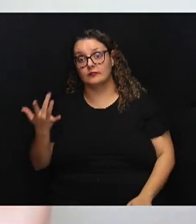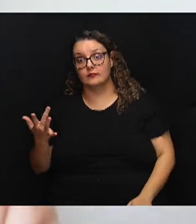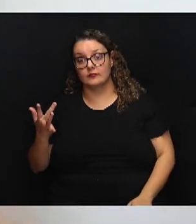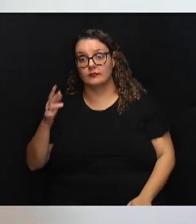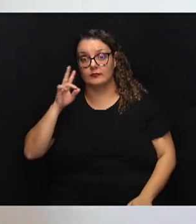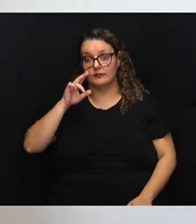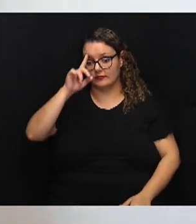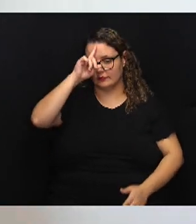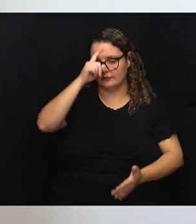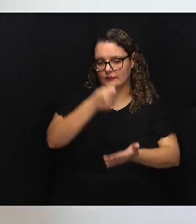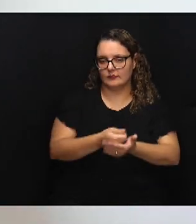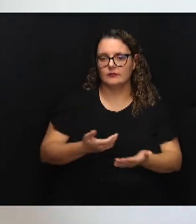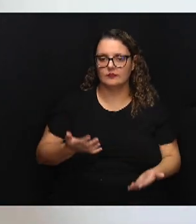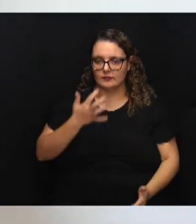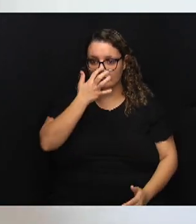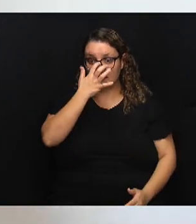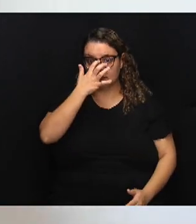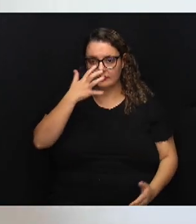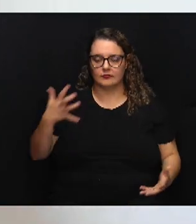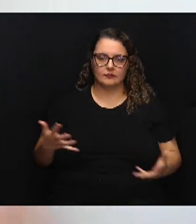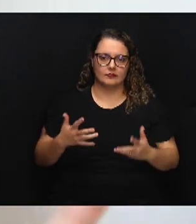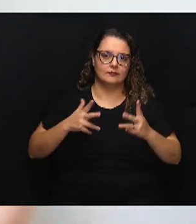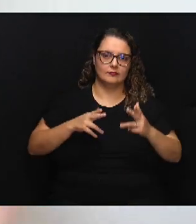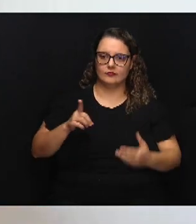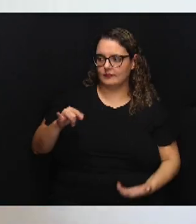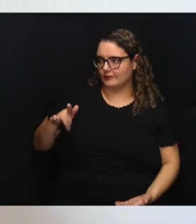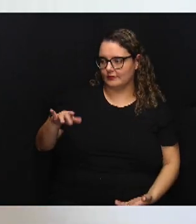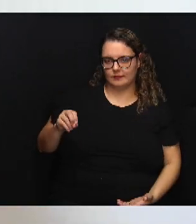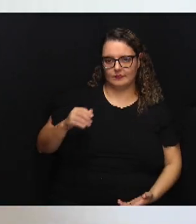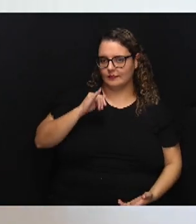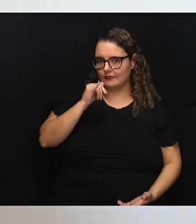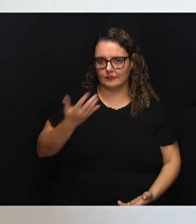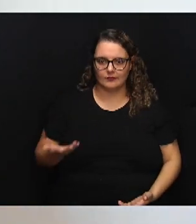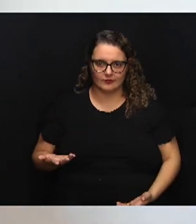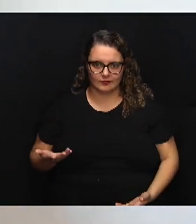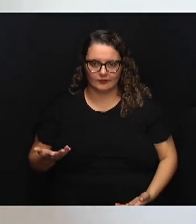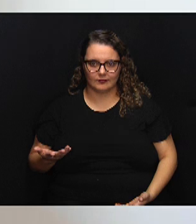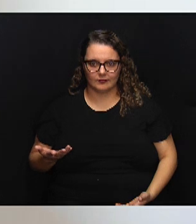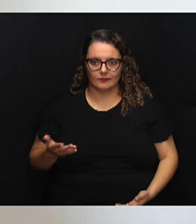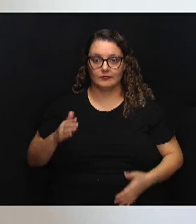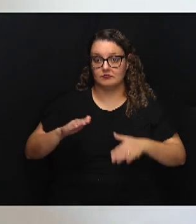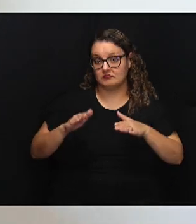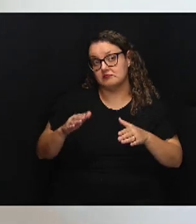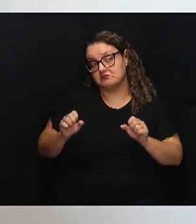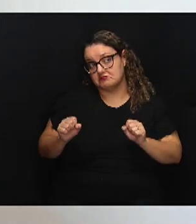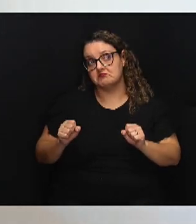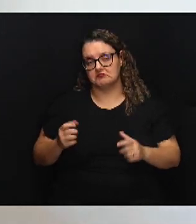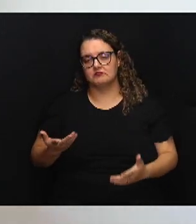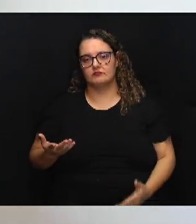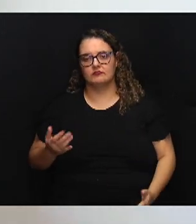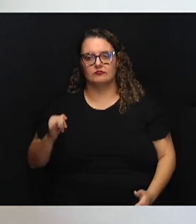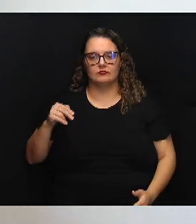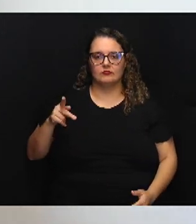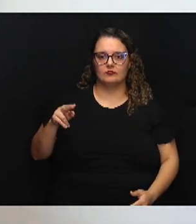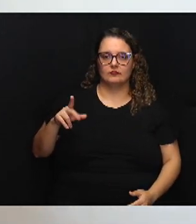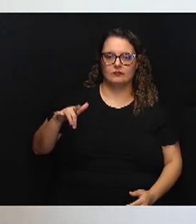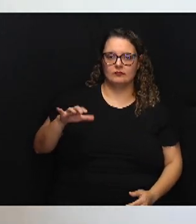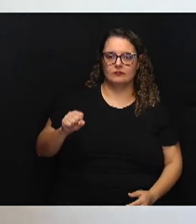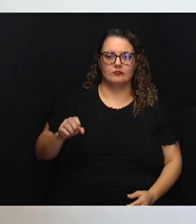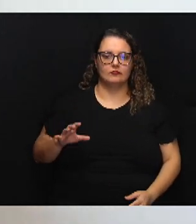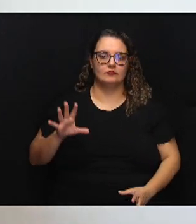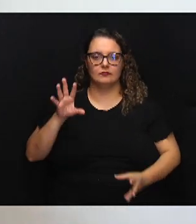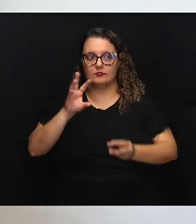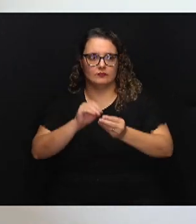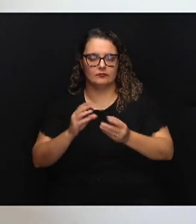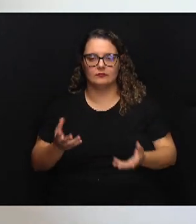tomada de decisão, muitas vezes, por impulso, como o Diego falou. Muitas vezes fecha, talvez pode ser um indicador de impulso, né? Vou fechar,